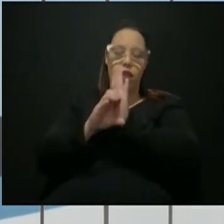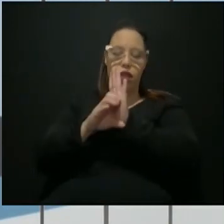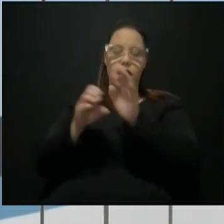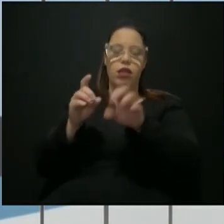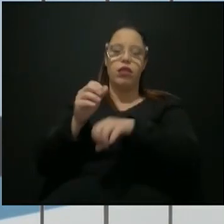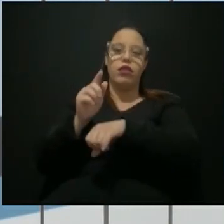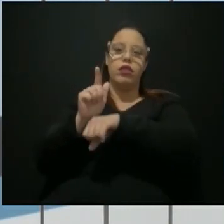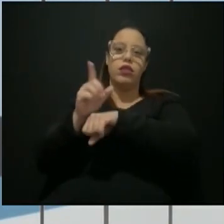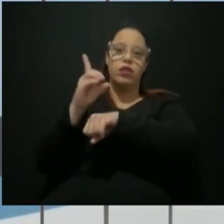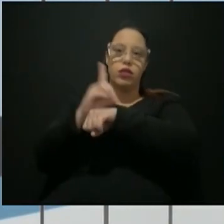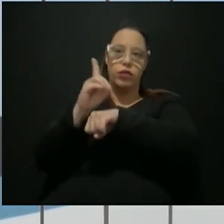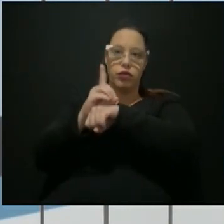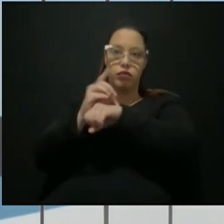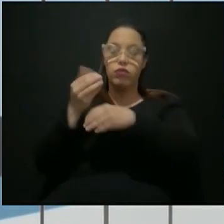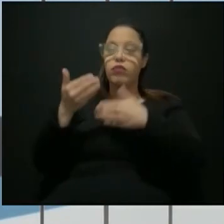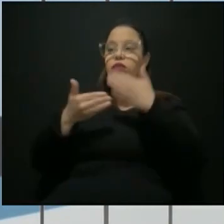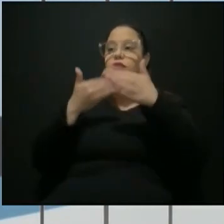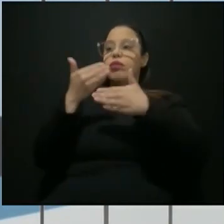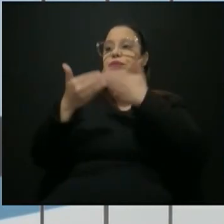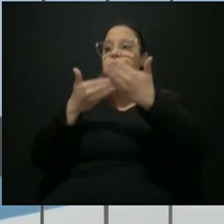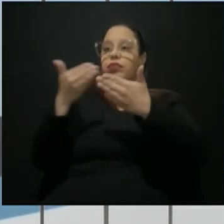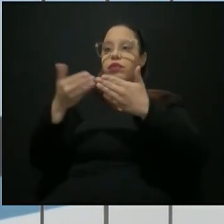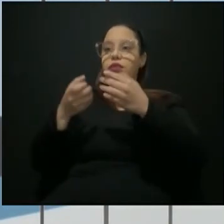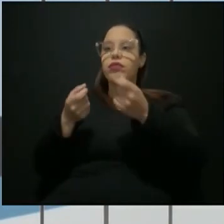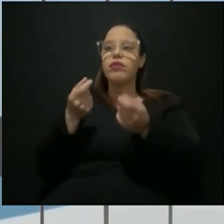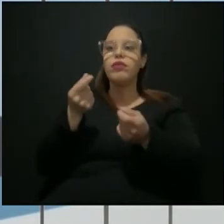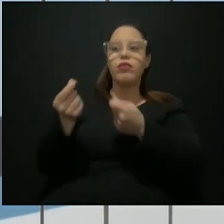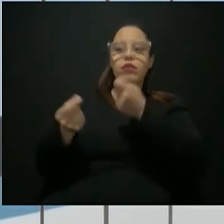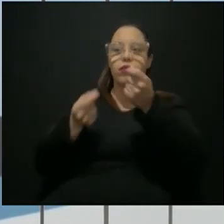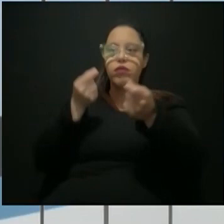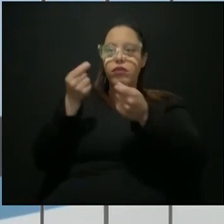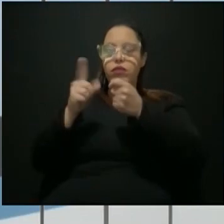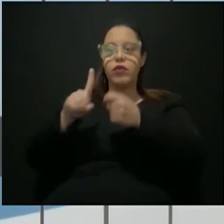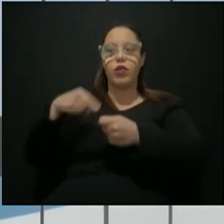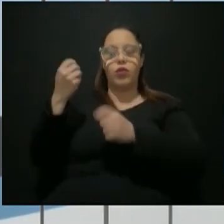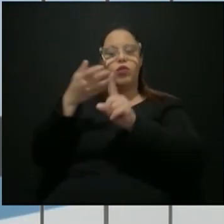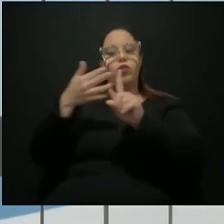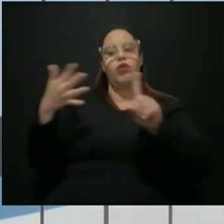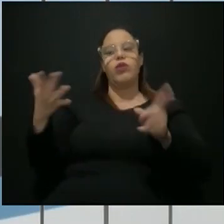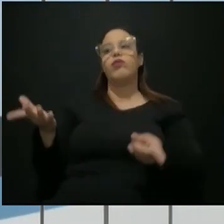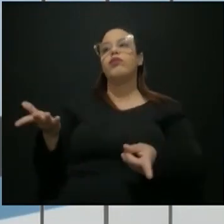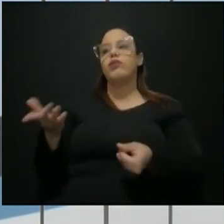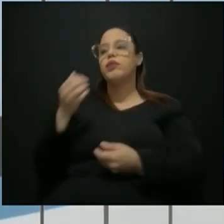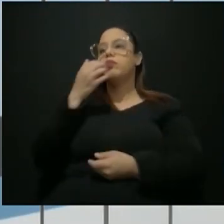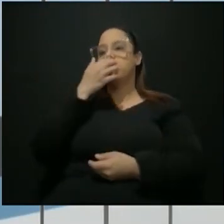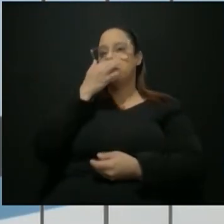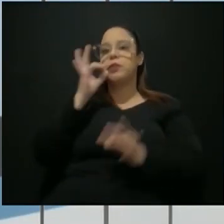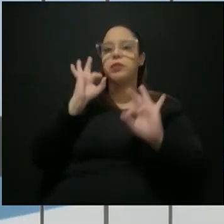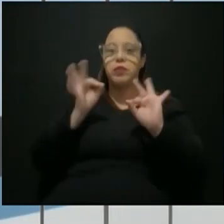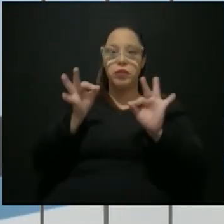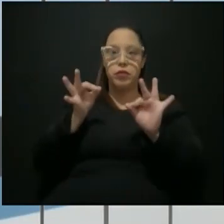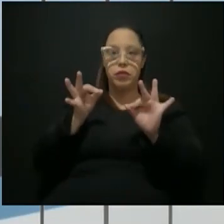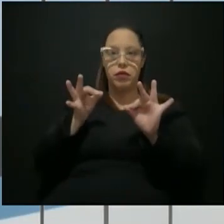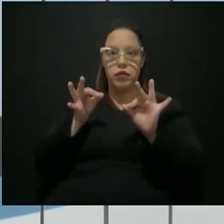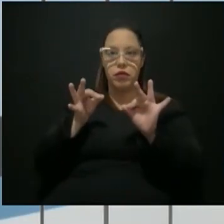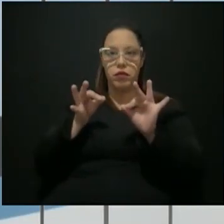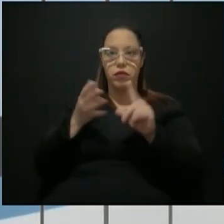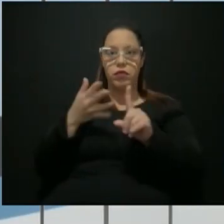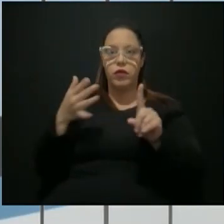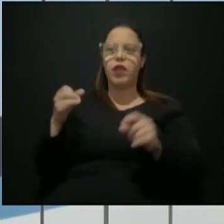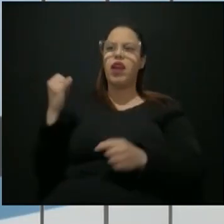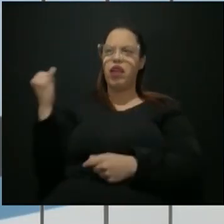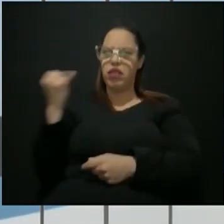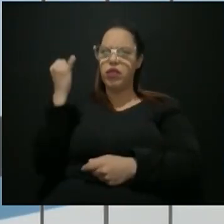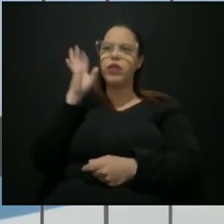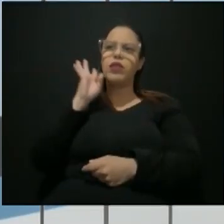proposta é que a gente consiga mensurar a idade a partir de outras características. Perfeito. Então, uma característica interessante é a expectativa de